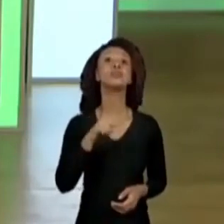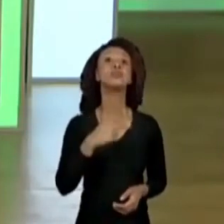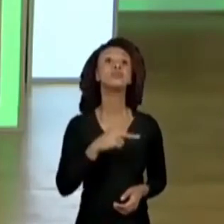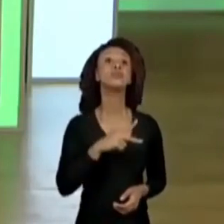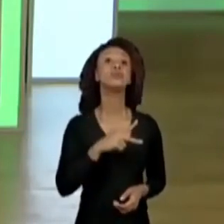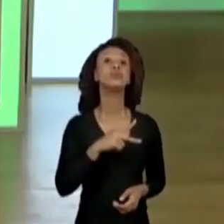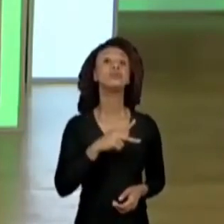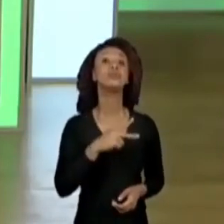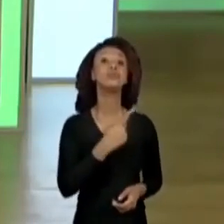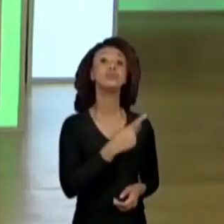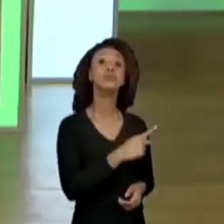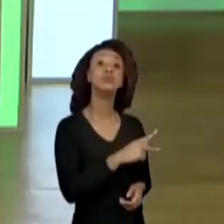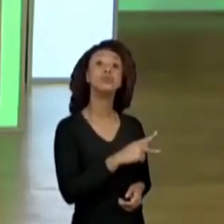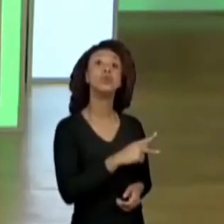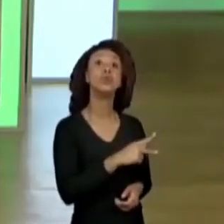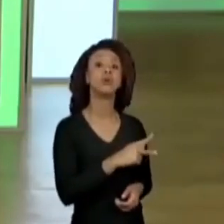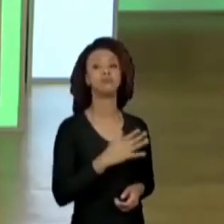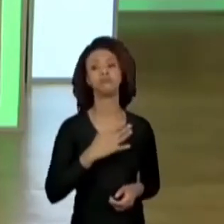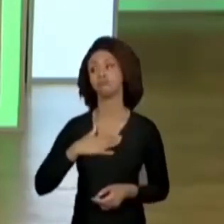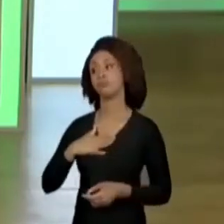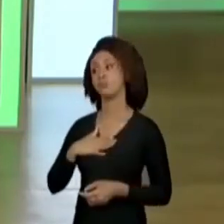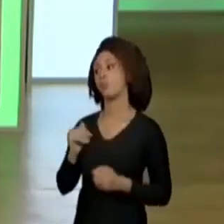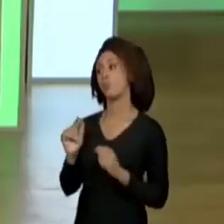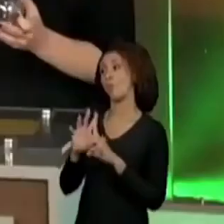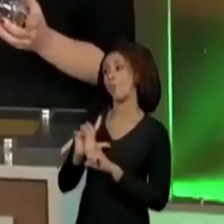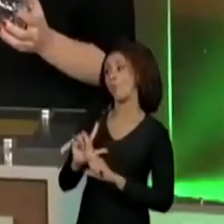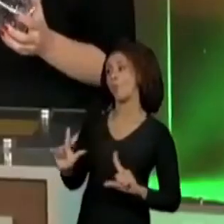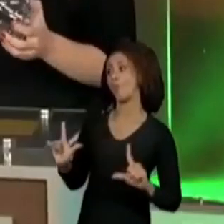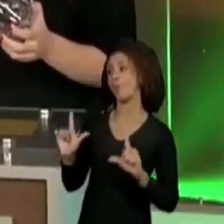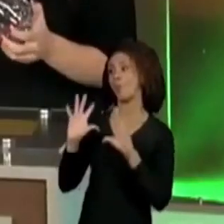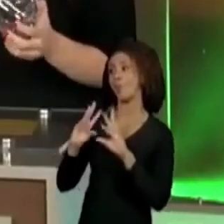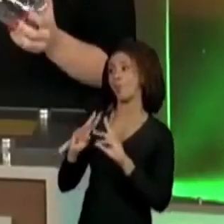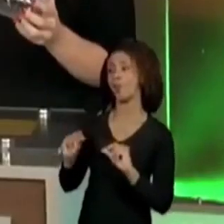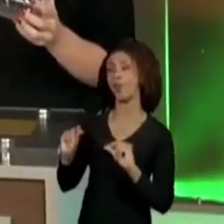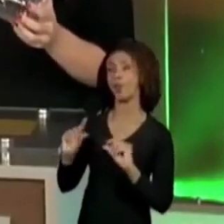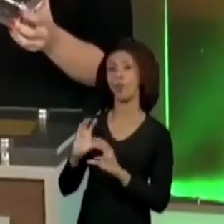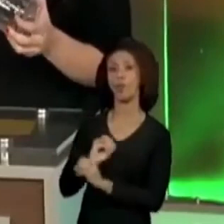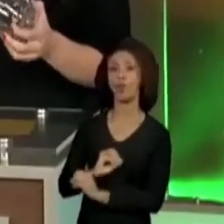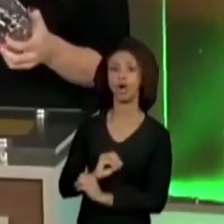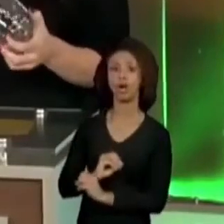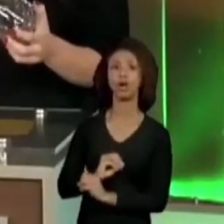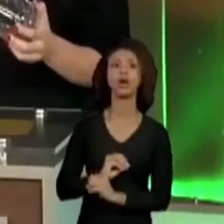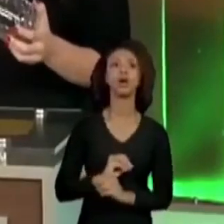A minha tá... vazia. A sua tá vazia, a minha.